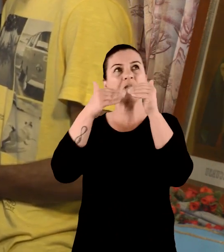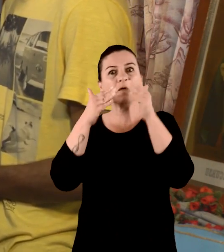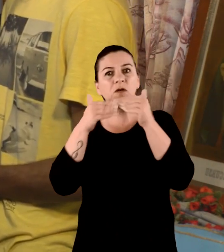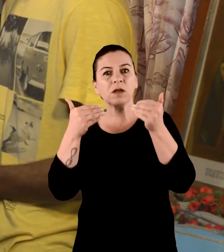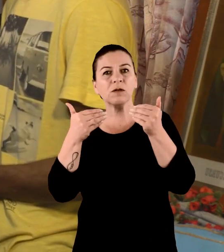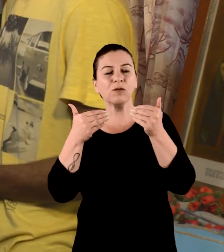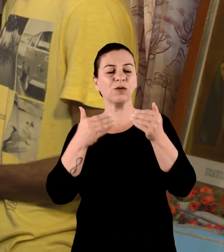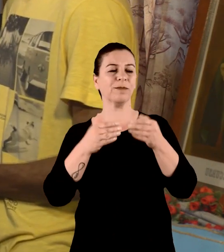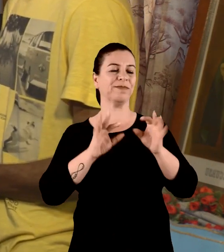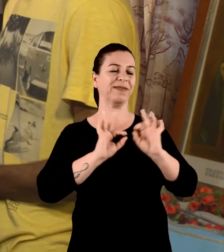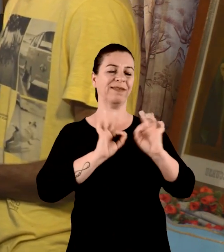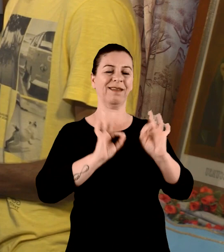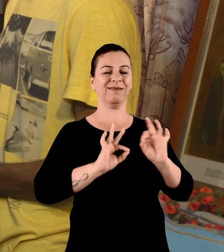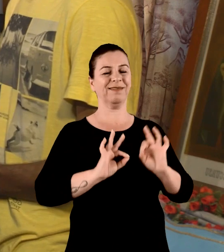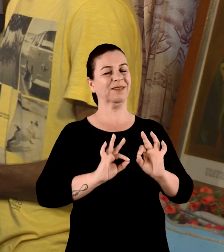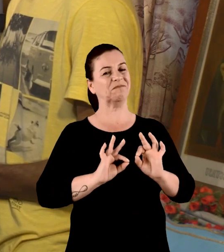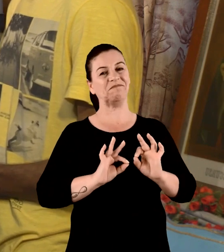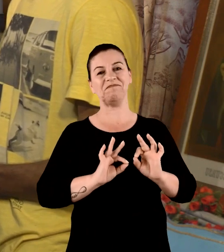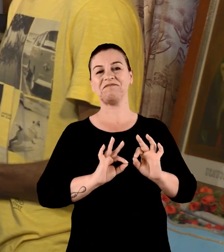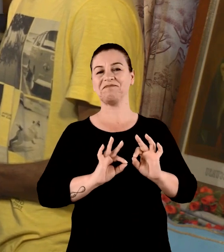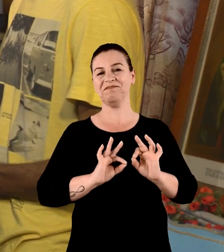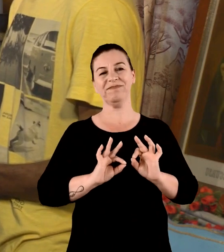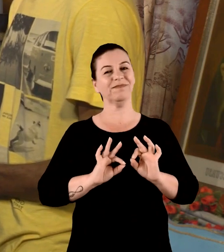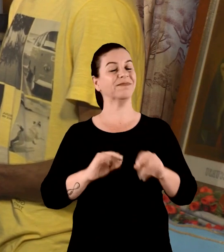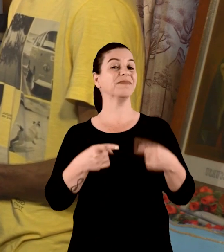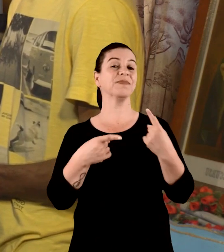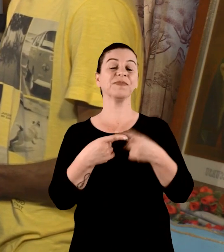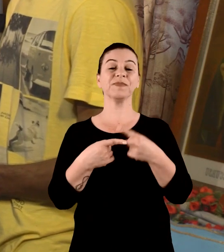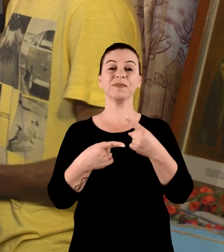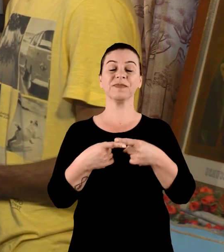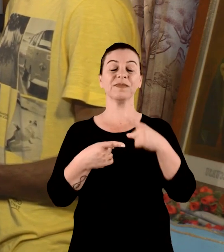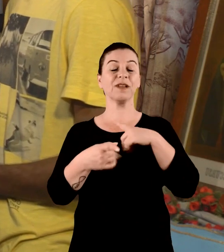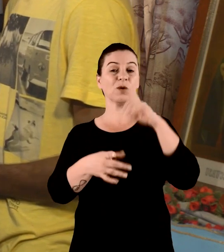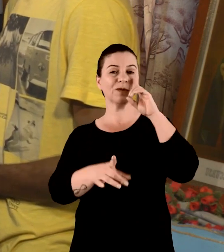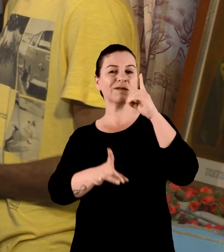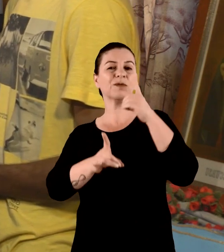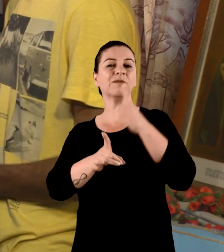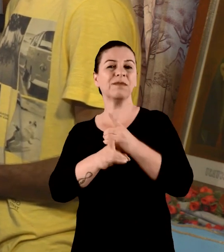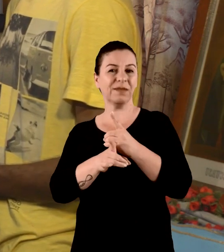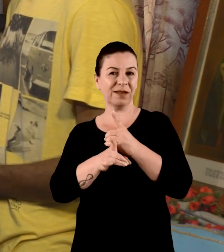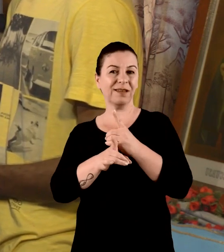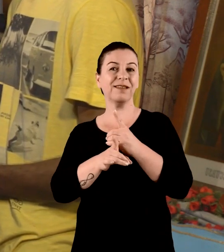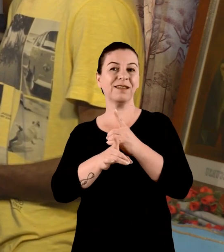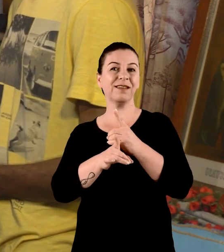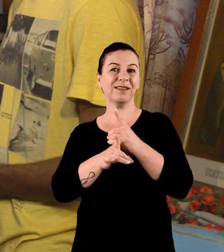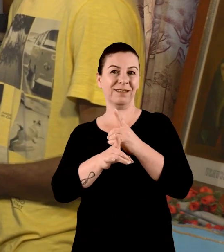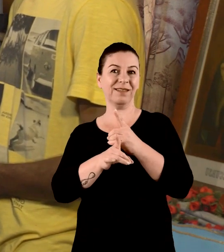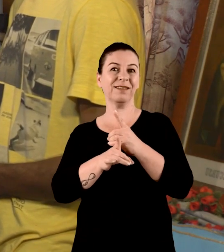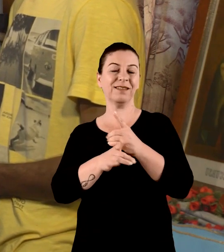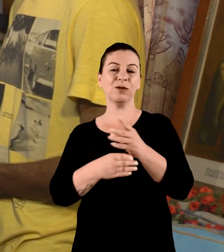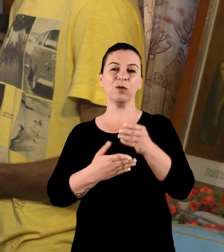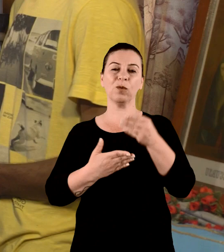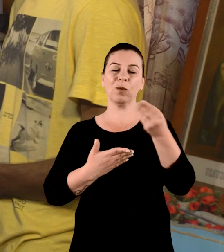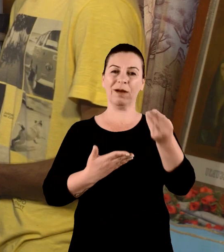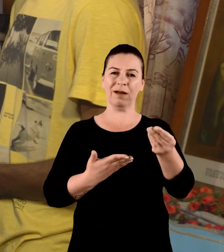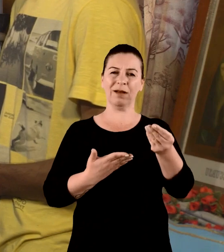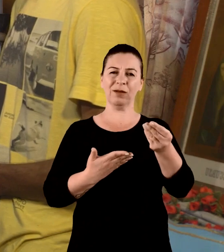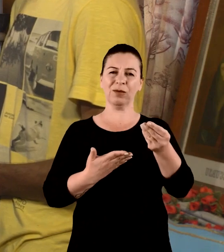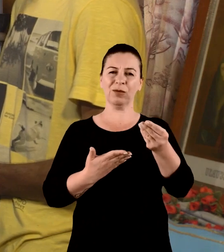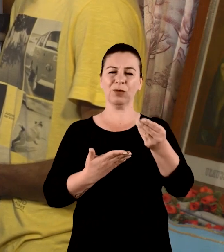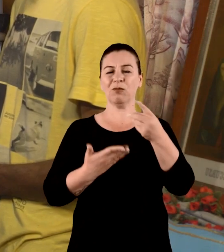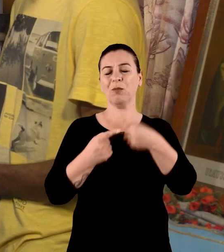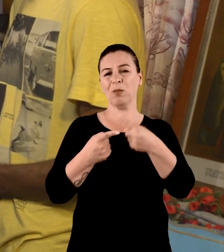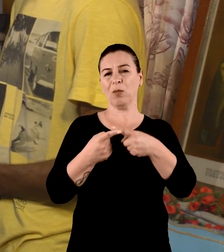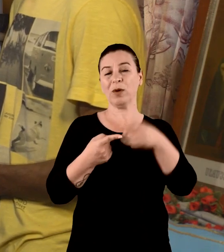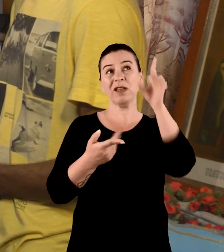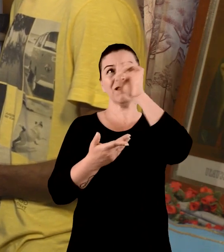alguma coisa? Nenhuma delas. Porque eu descobri que quando eu dou esse